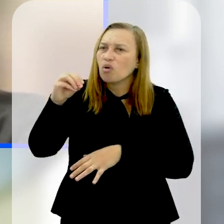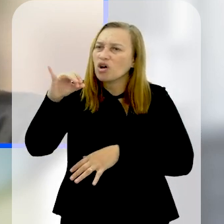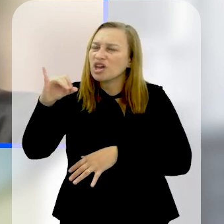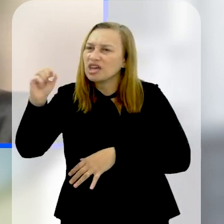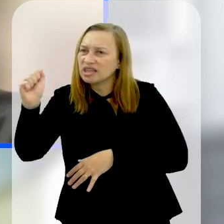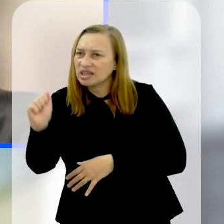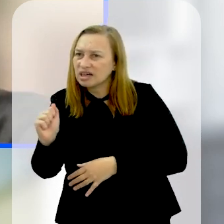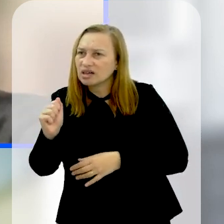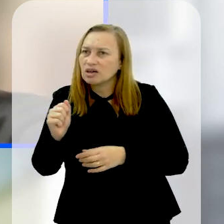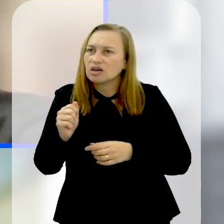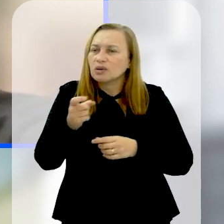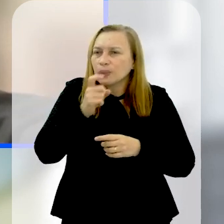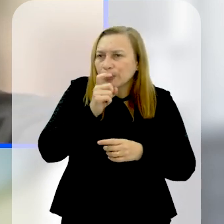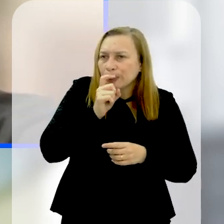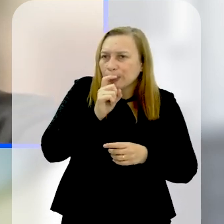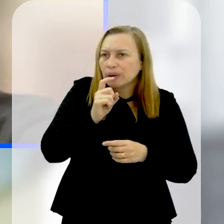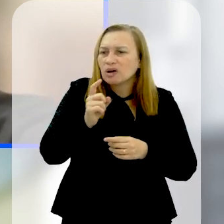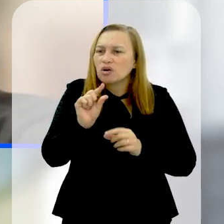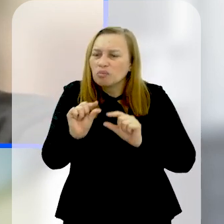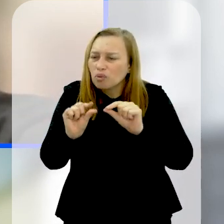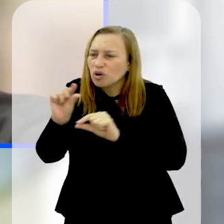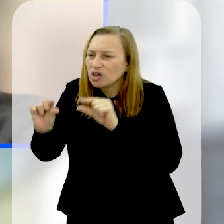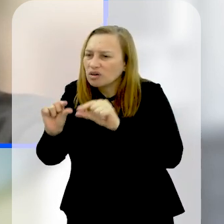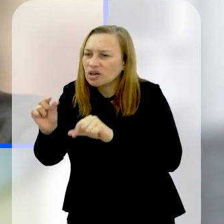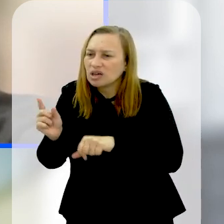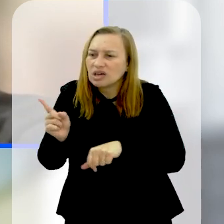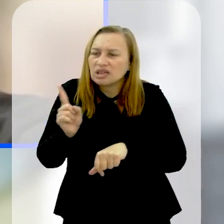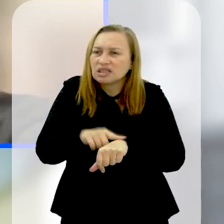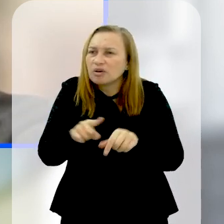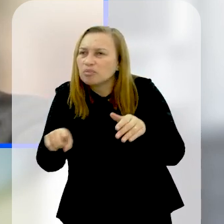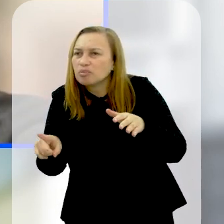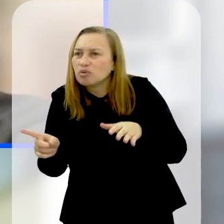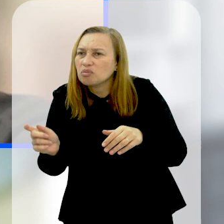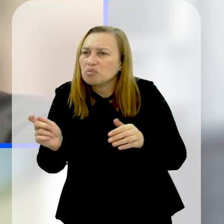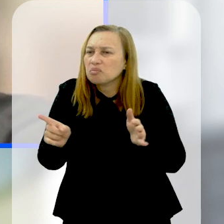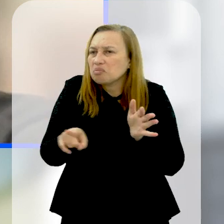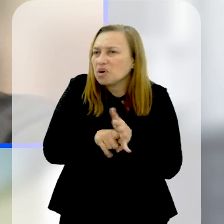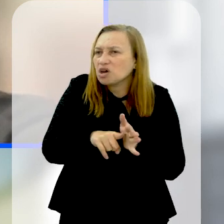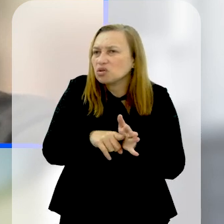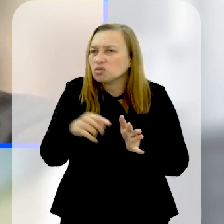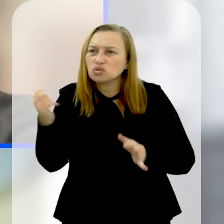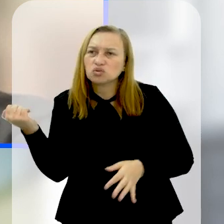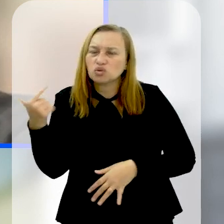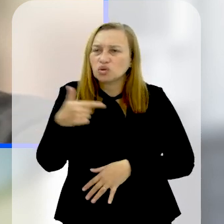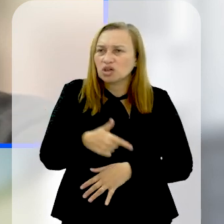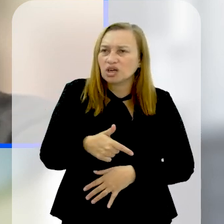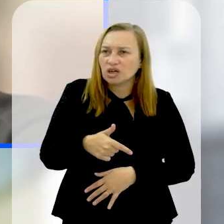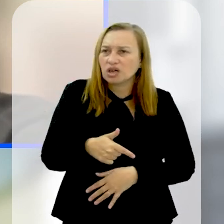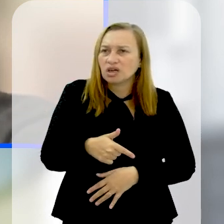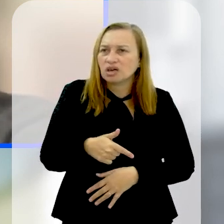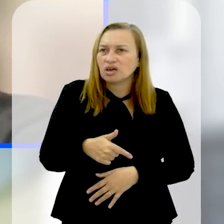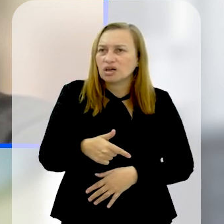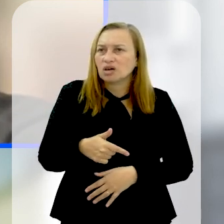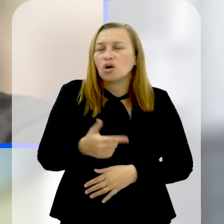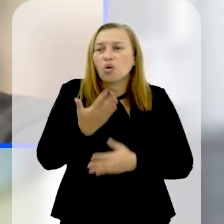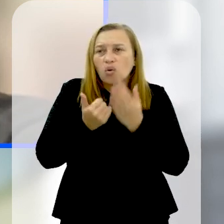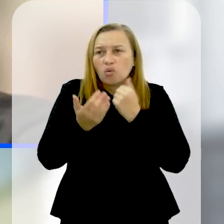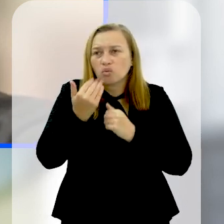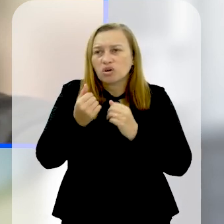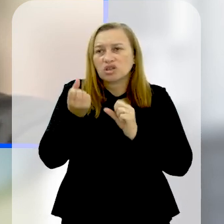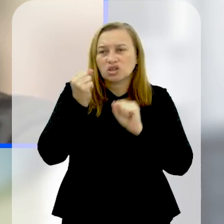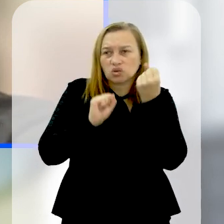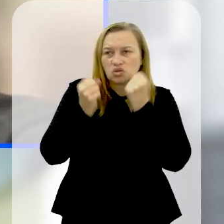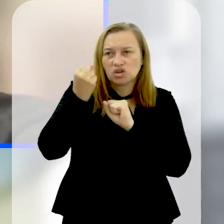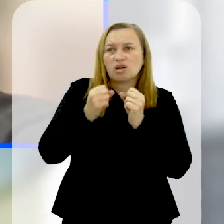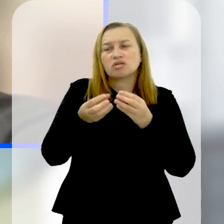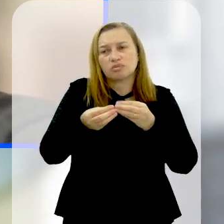São pequenas coisas que vão tomar, às vezes, até menos tempo do que esses produtos que a gente